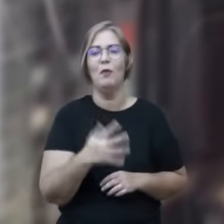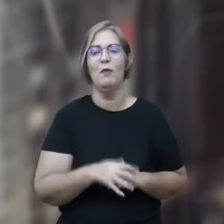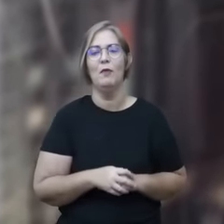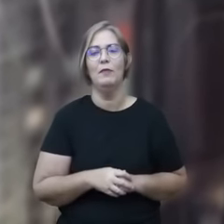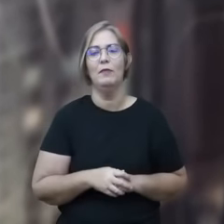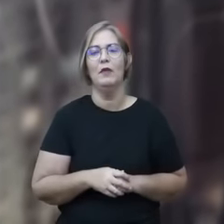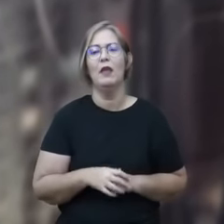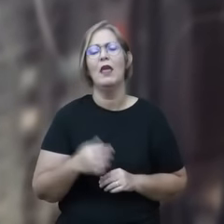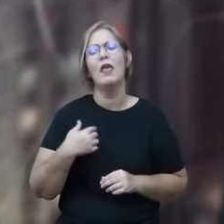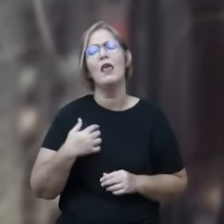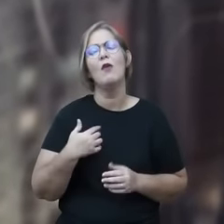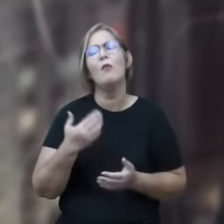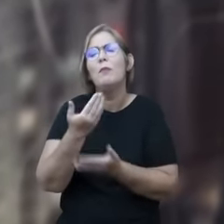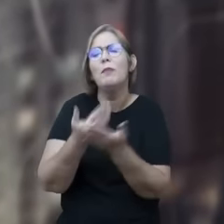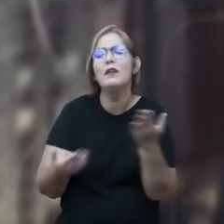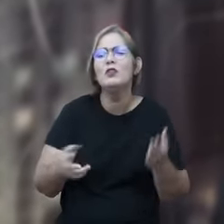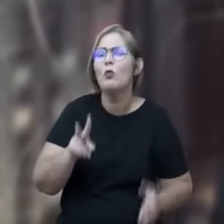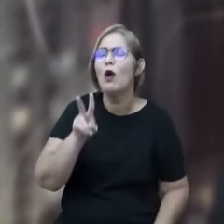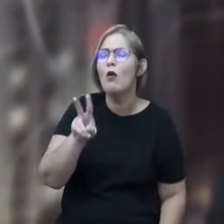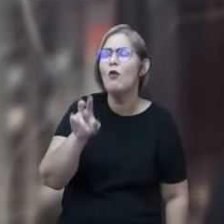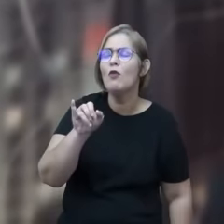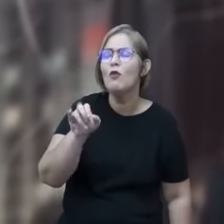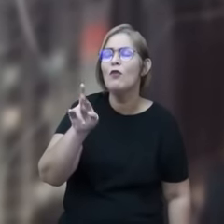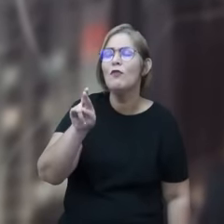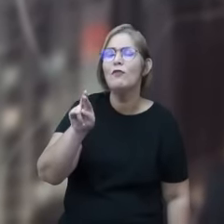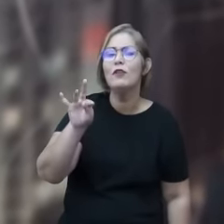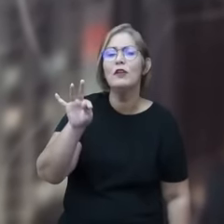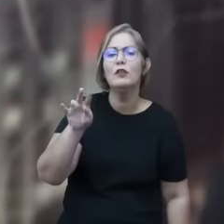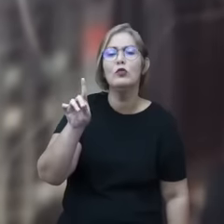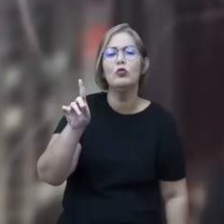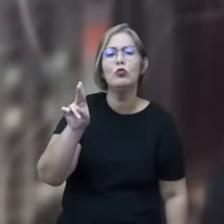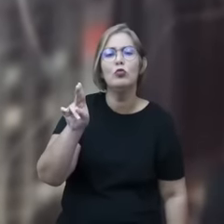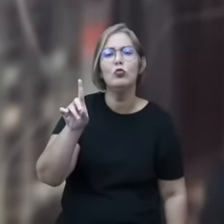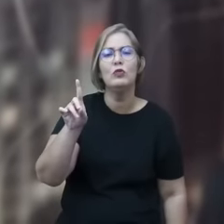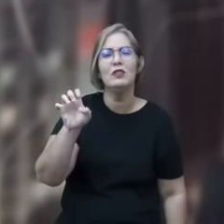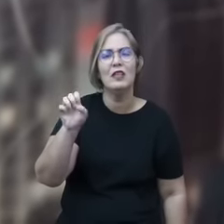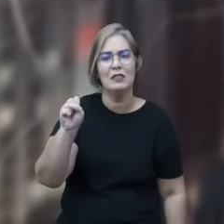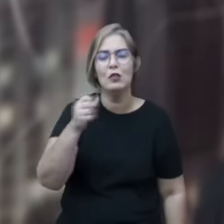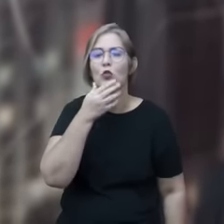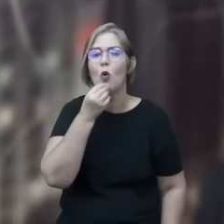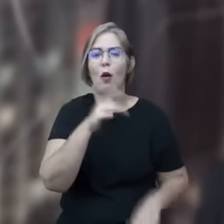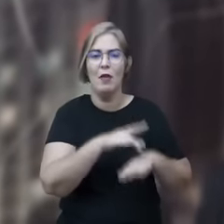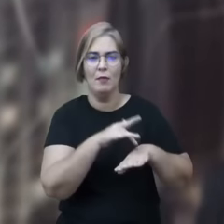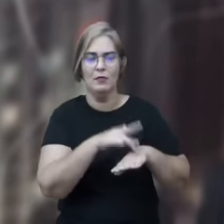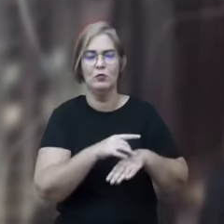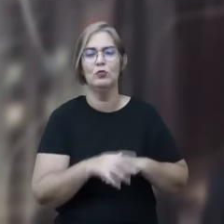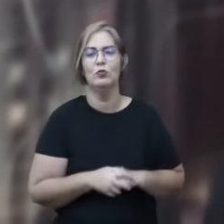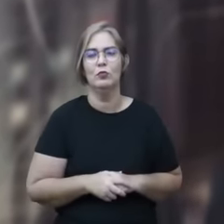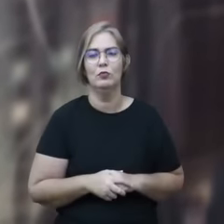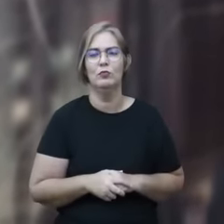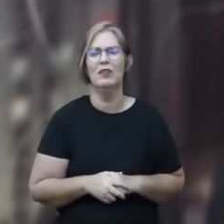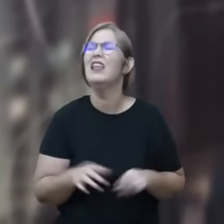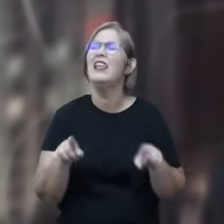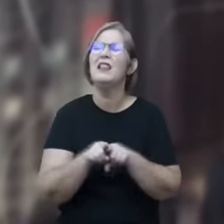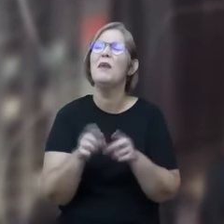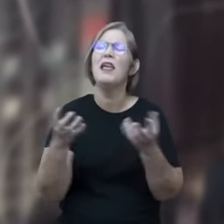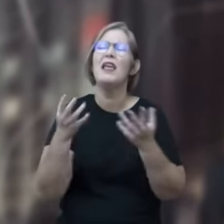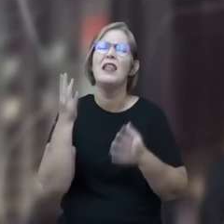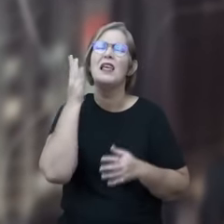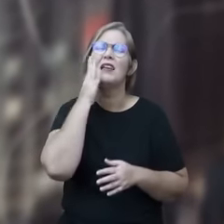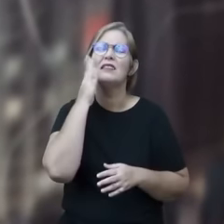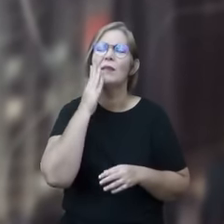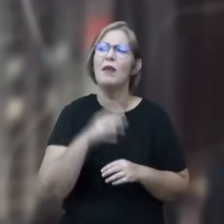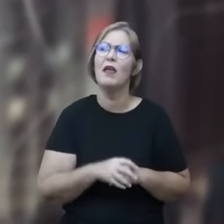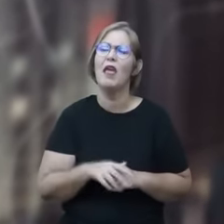quais são as virtudes de um de um homem absurdo. E eu também queria saber o que o que Camil queria dizer com a melhor resposta ao absurdo é a